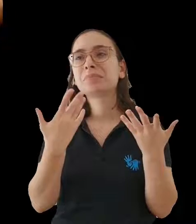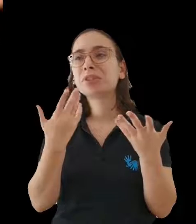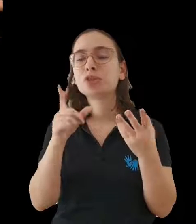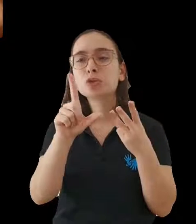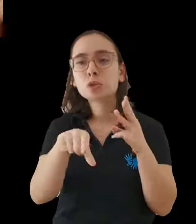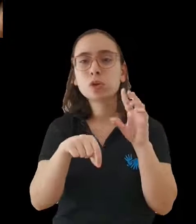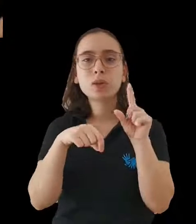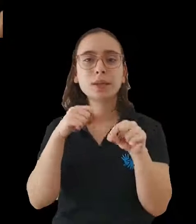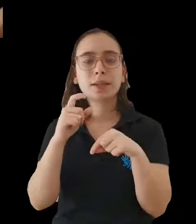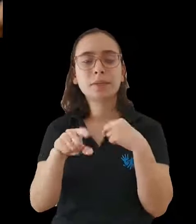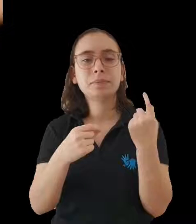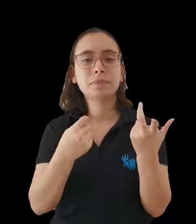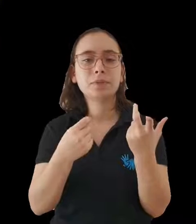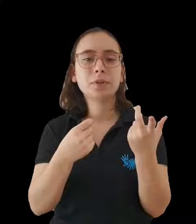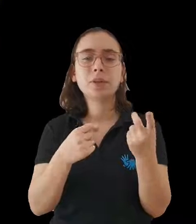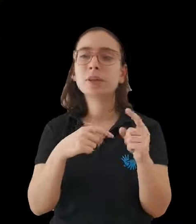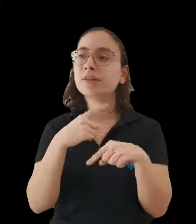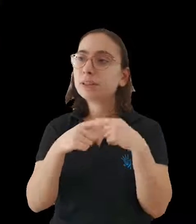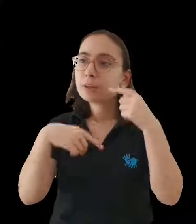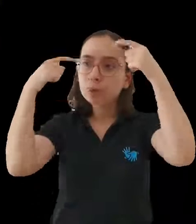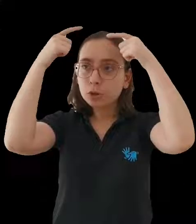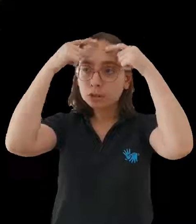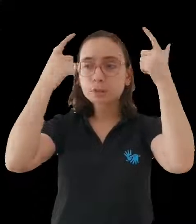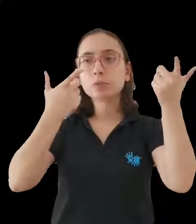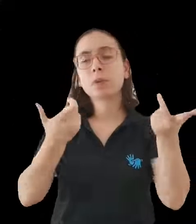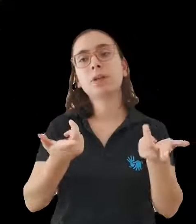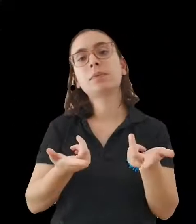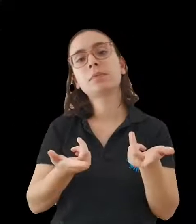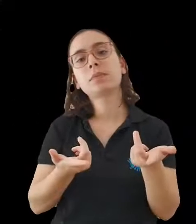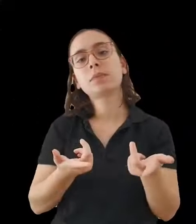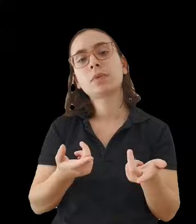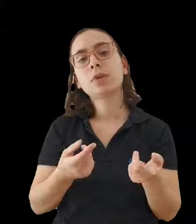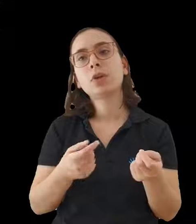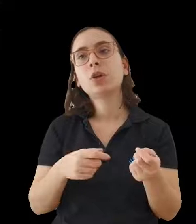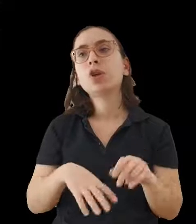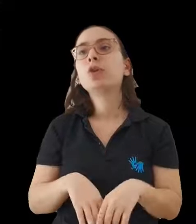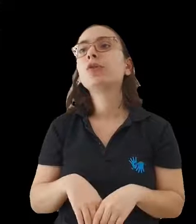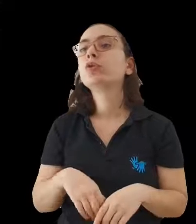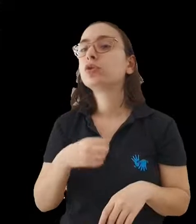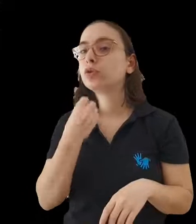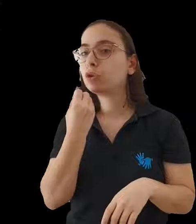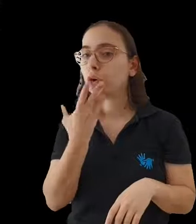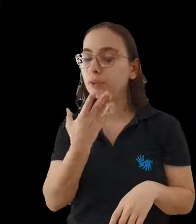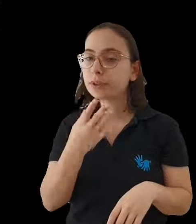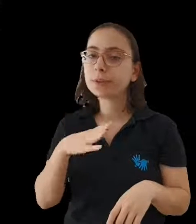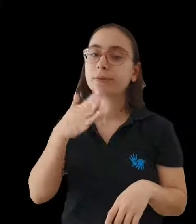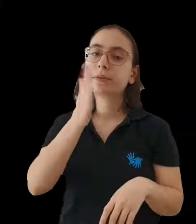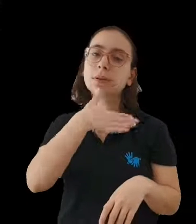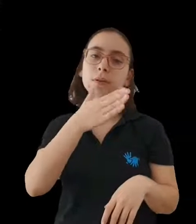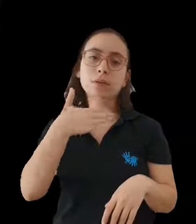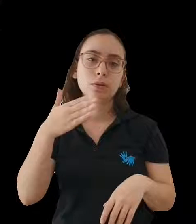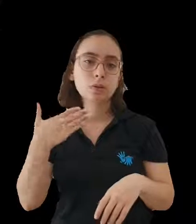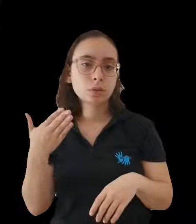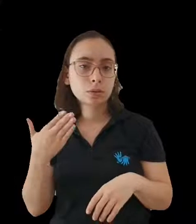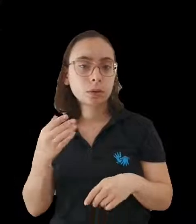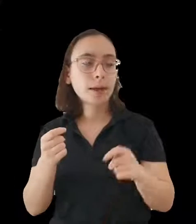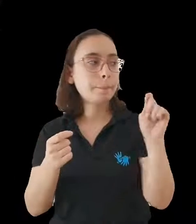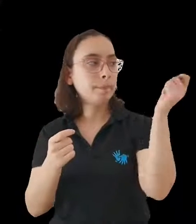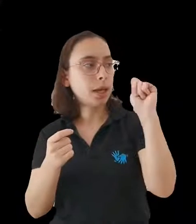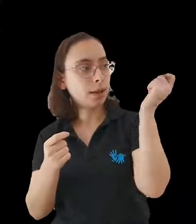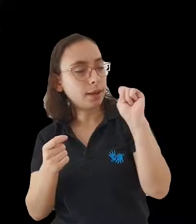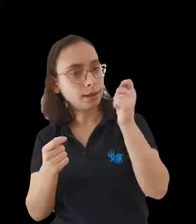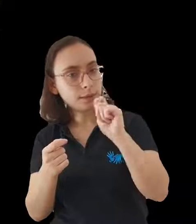dele, quem vai virar o próximo rei. Então ele lança um desafio da pena. Aí vocês mostram a pena.